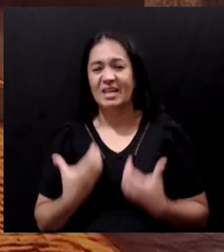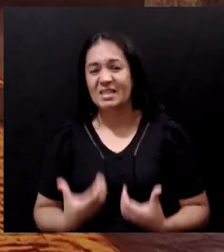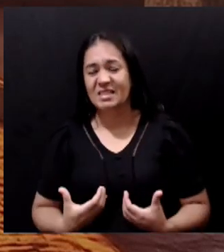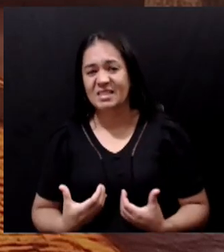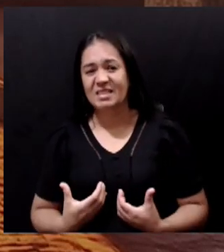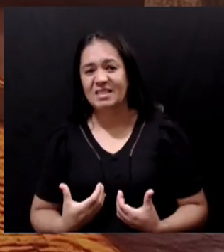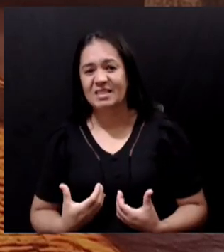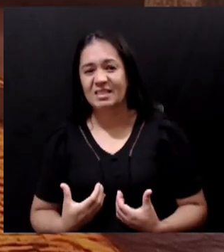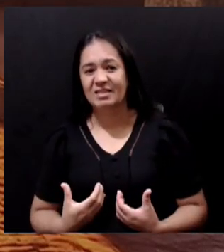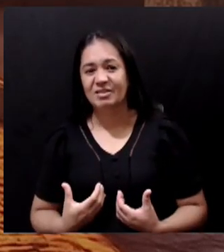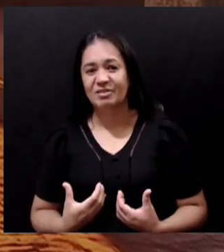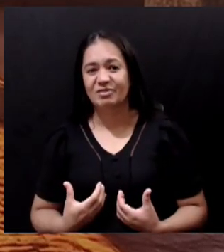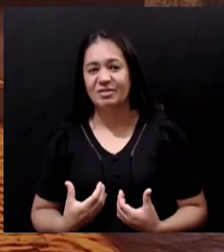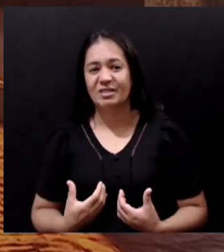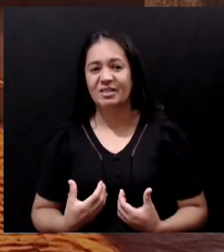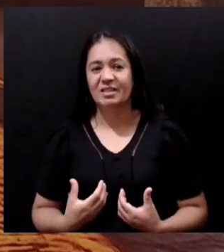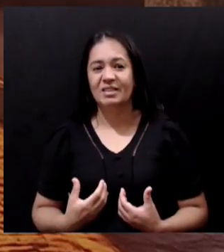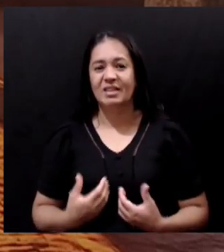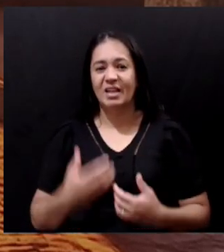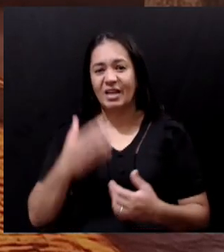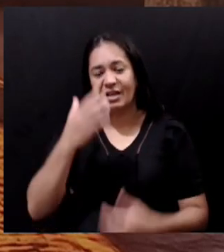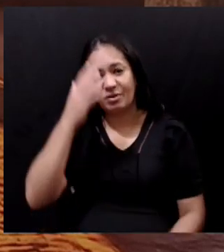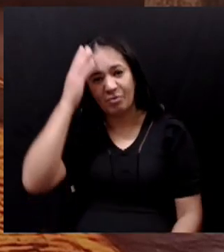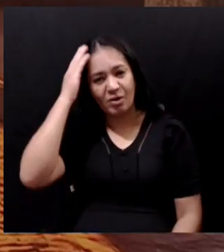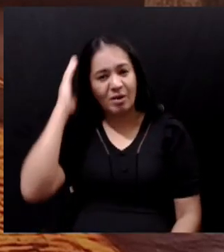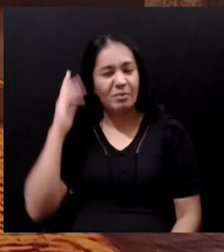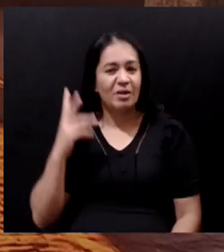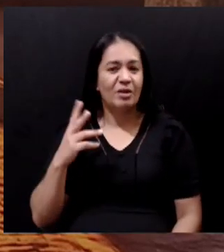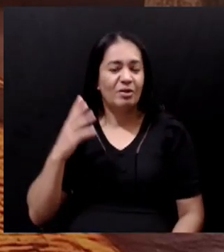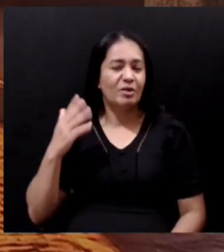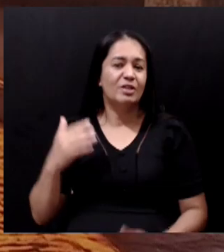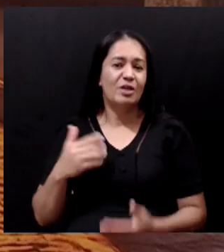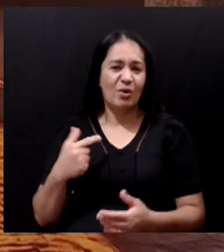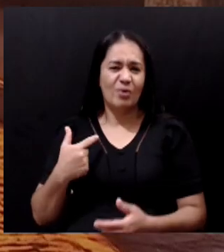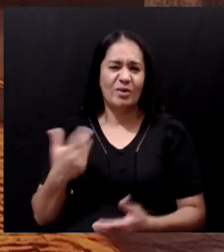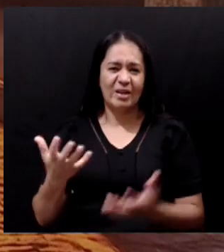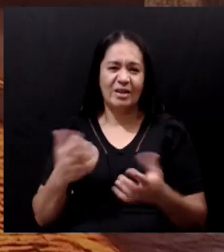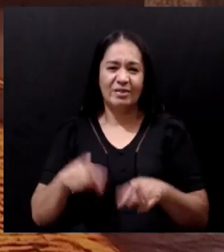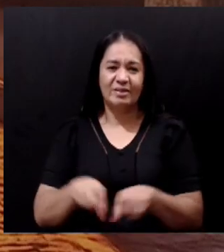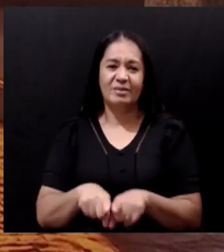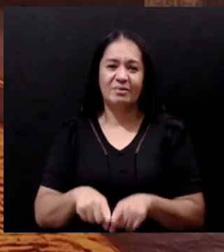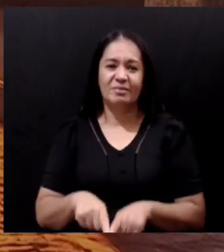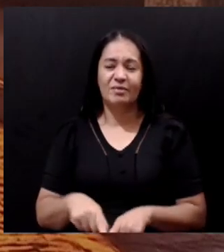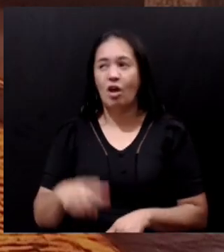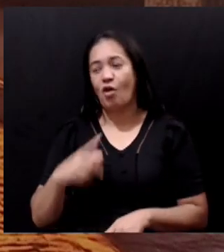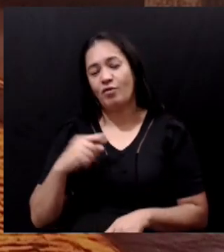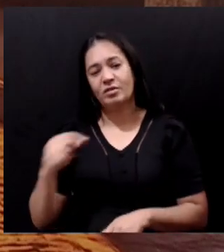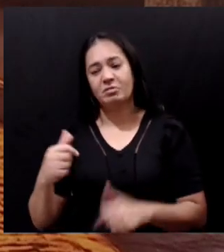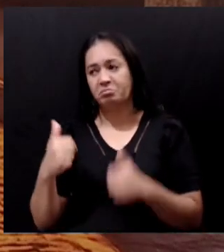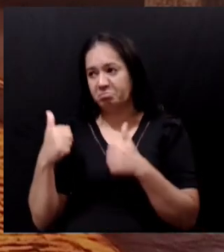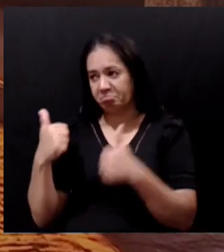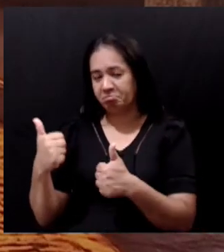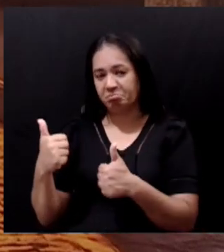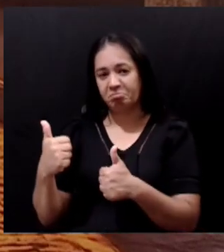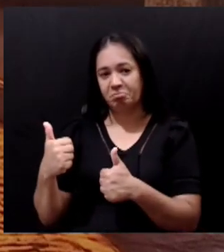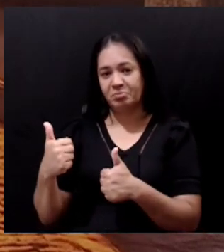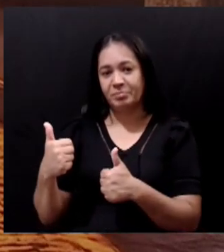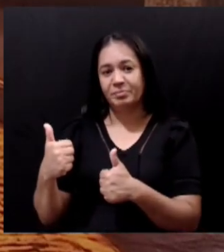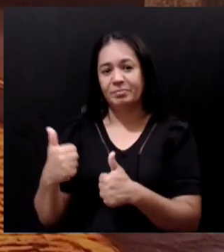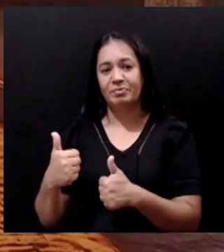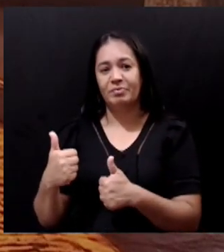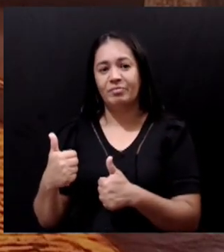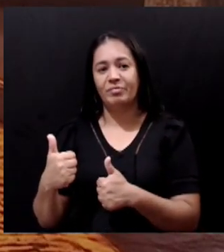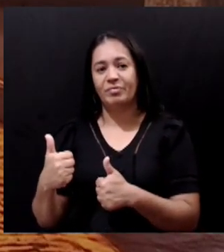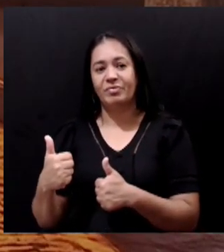quero ver meu cabelo crescer também, e eu vou sair de lá. Aí eu falei, tudo bem. Daí eu vou acabar com os fiados, que a